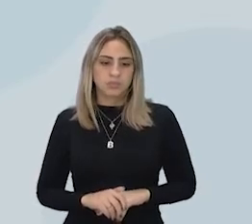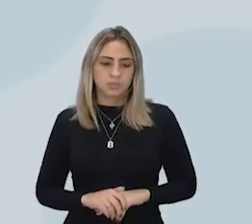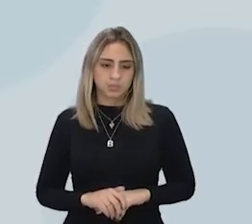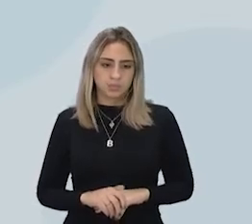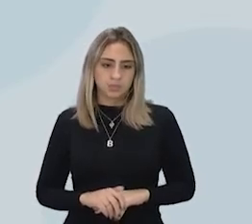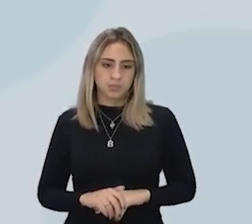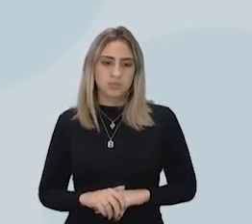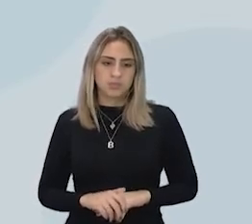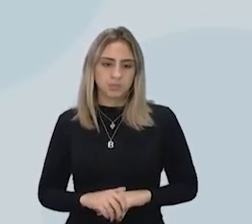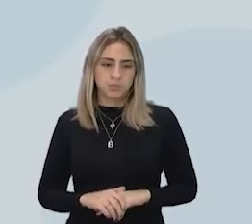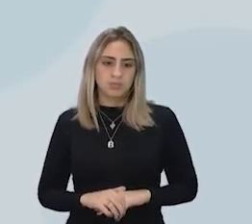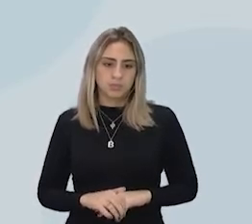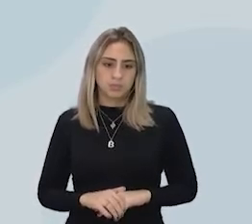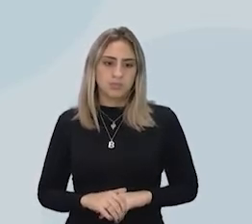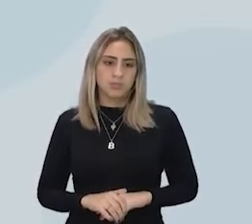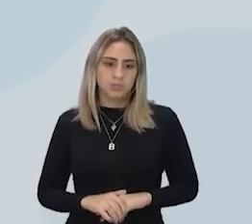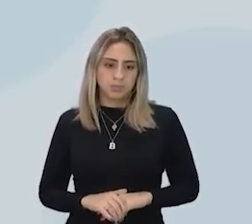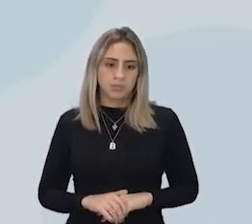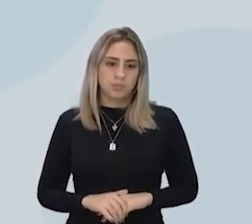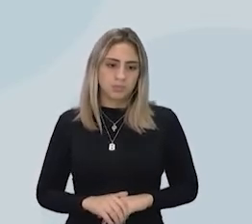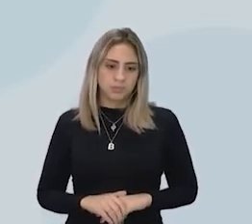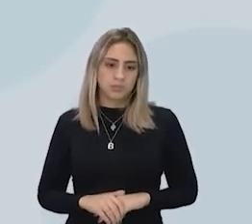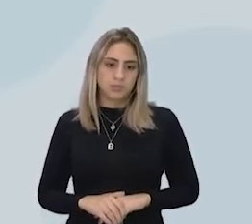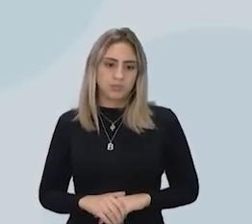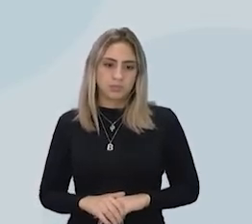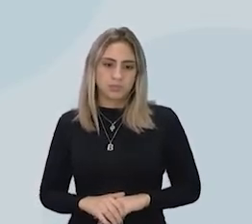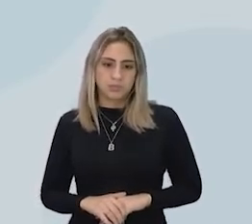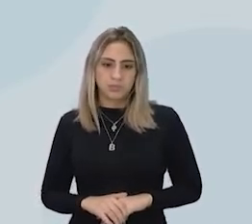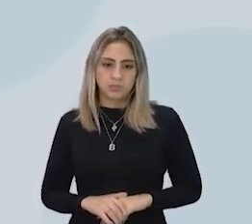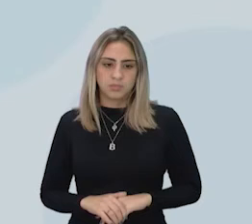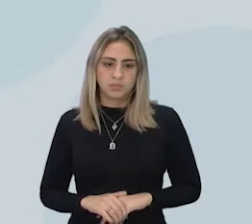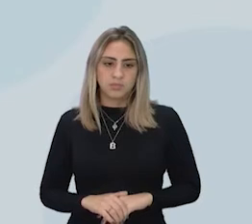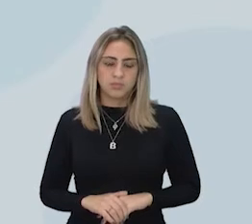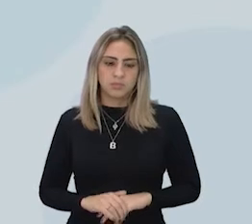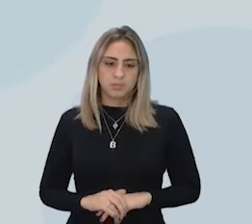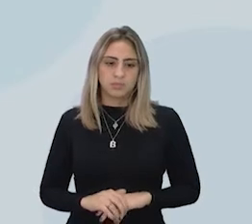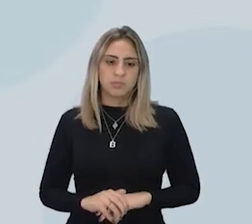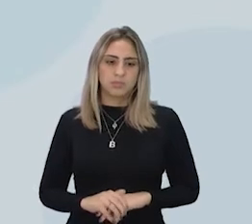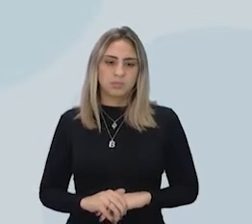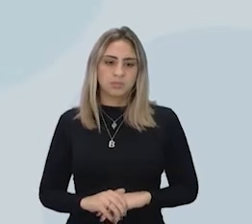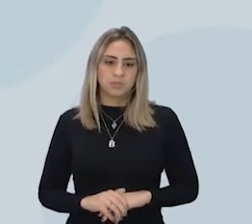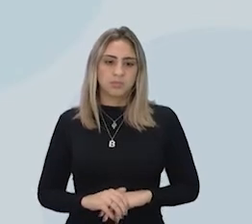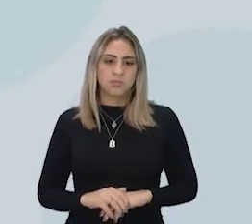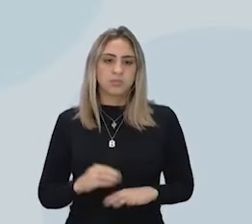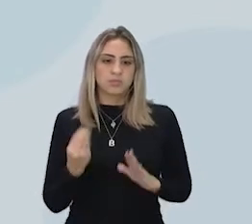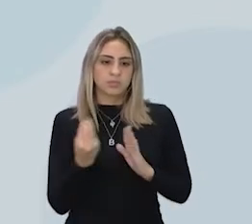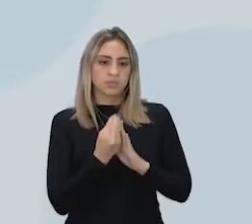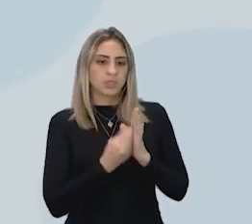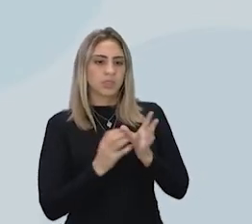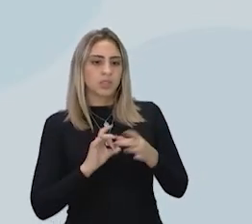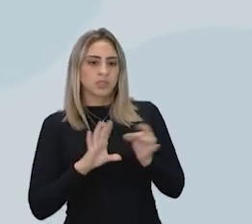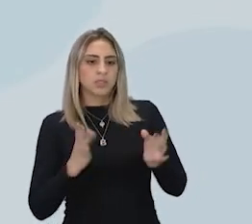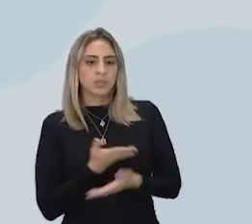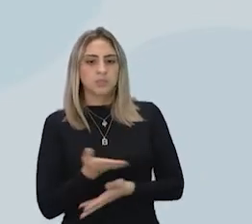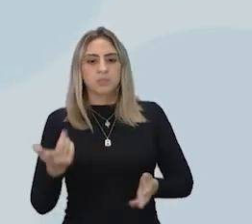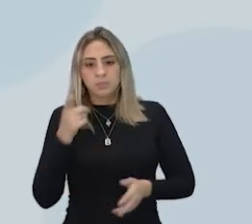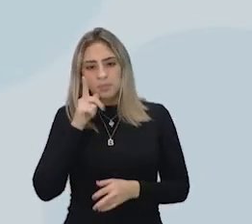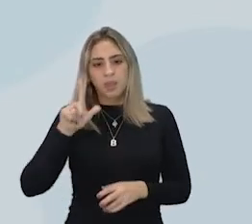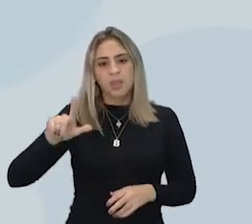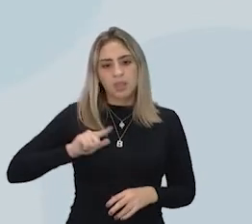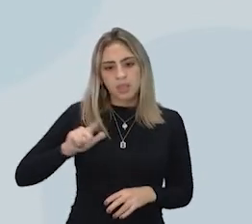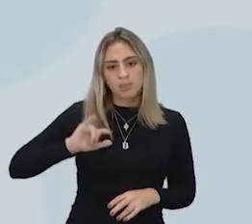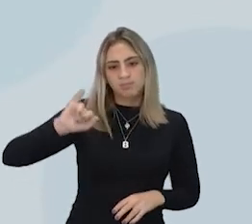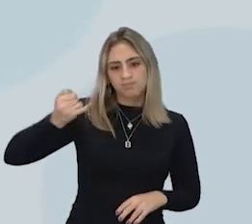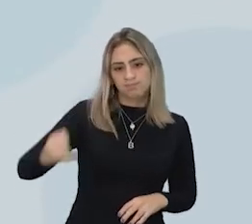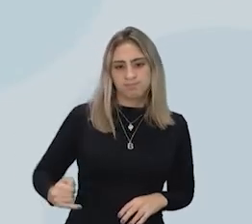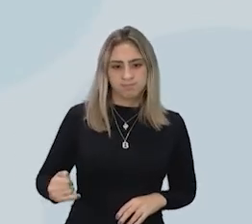fez mais ou menos na aula passada, de R$1.000. Capitalizar quer dizer colocar à disposição aí para sofrer juros, tá